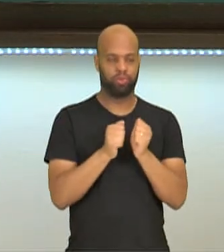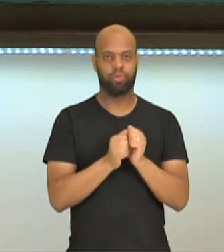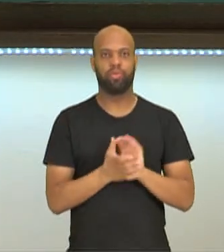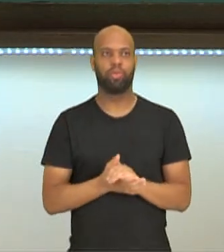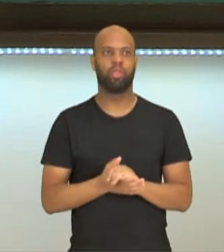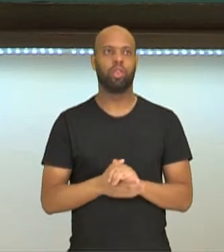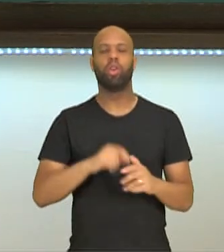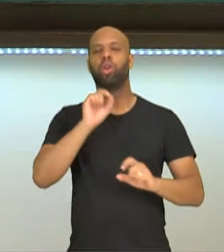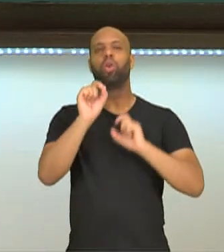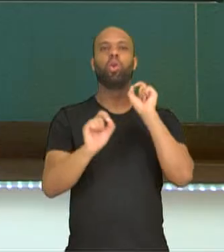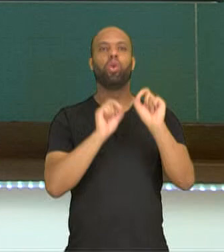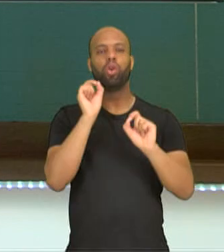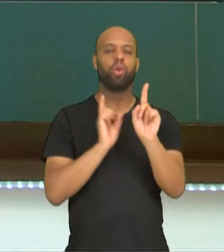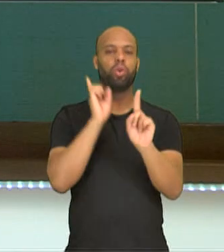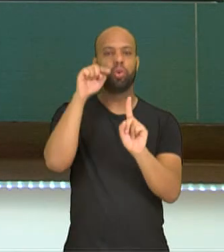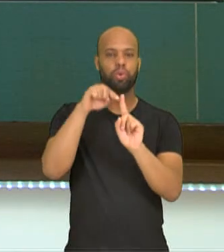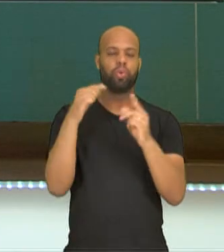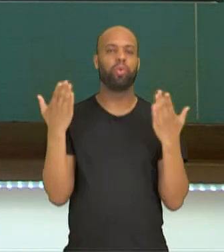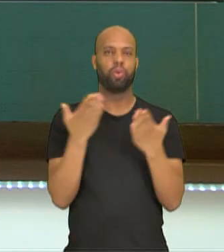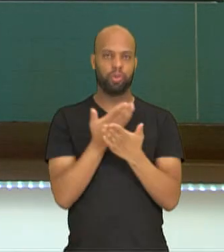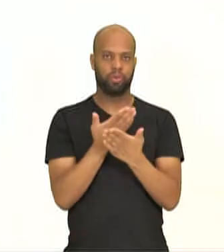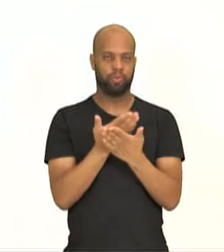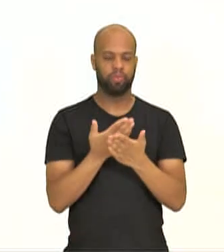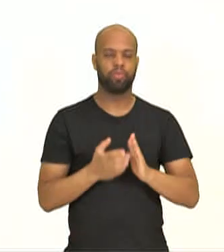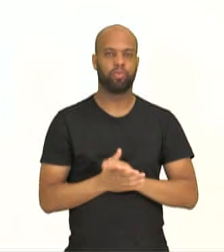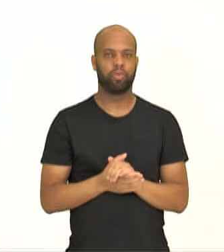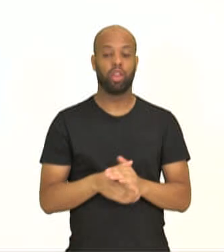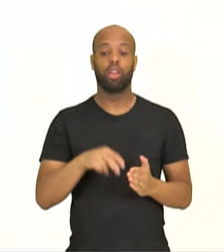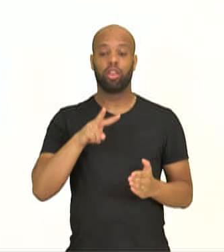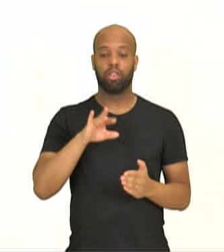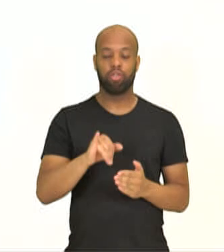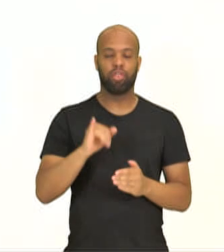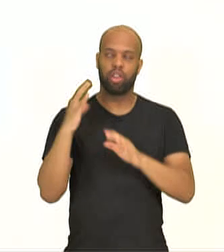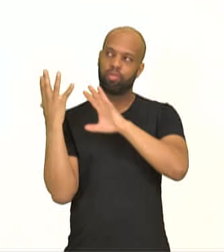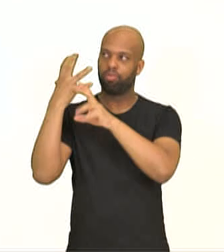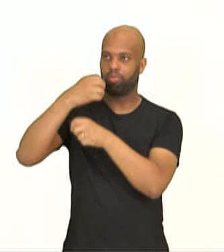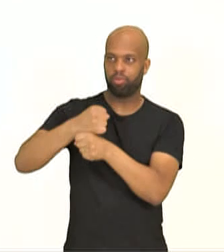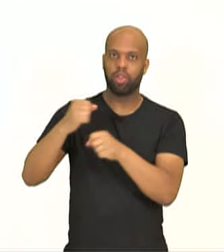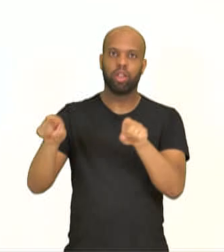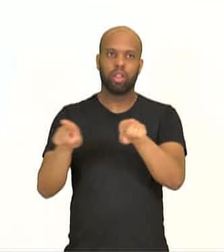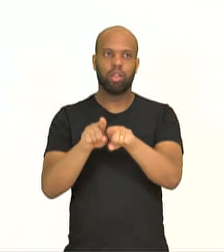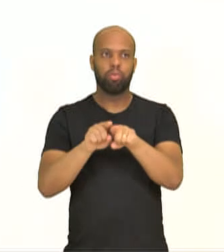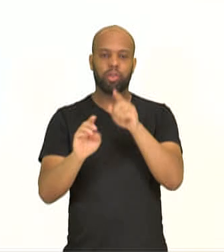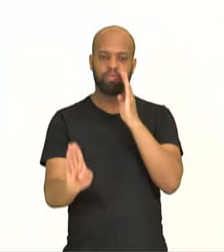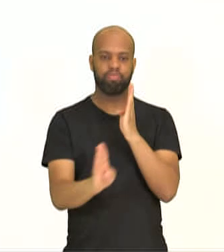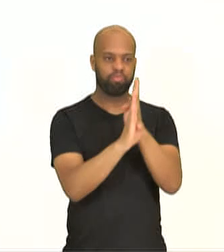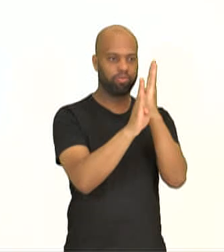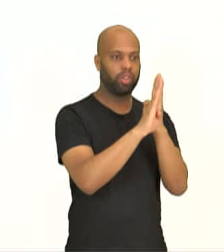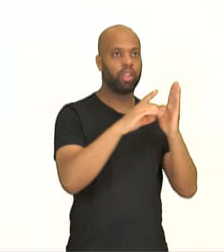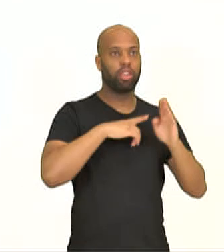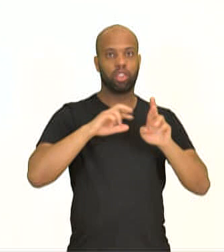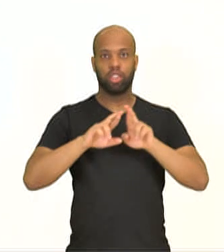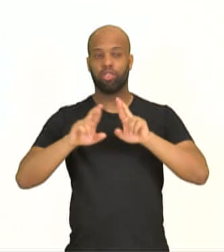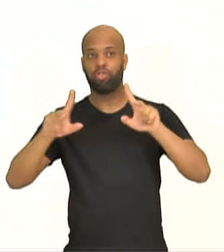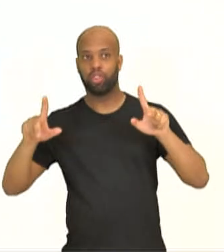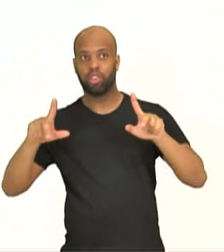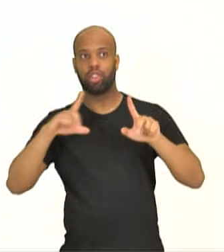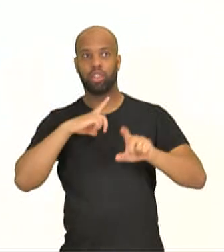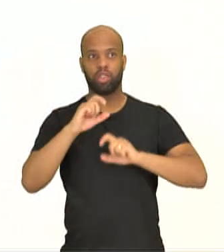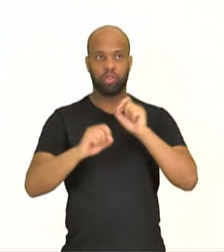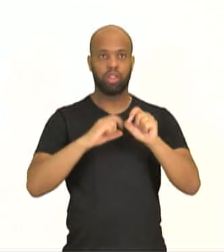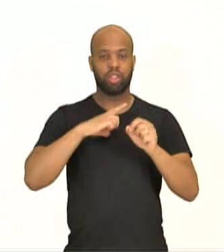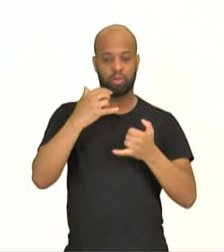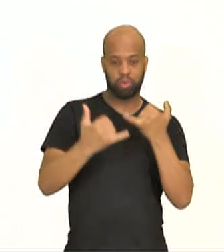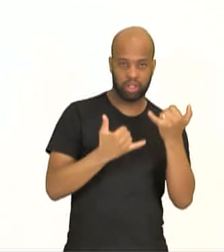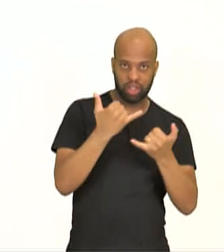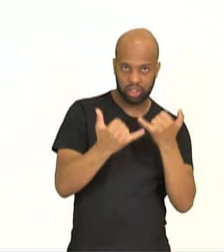Quais que são os objetivos dessa nossa aula de hoje, então? Fazer uma retomada e identificar as diferenças entre brincadeira,